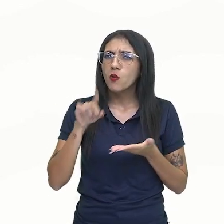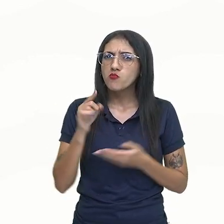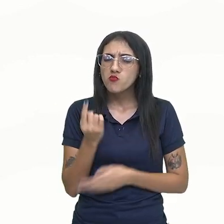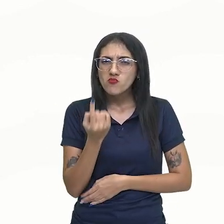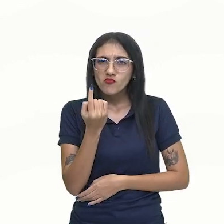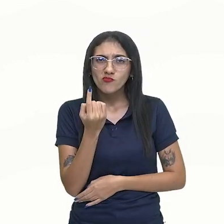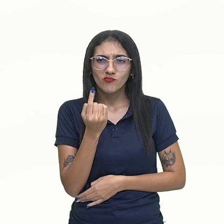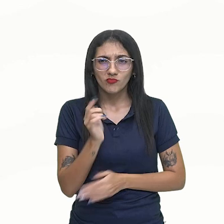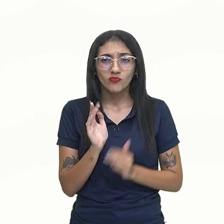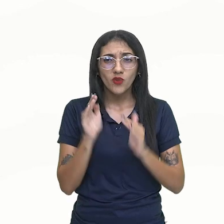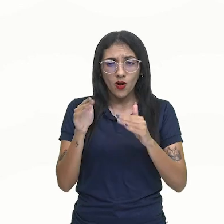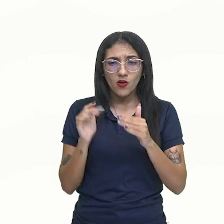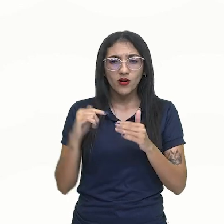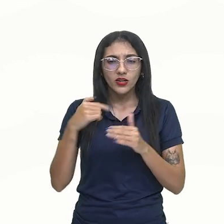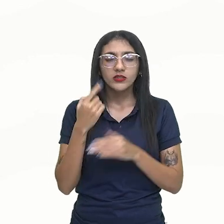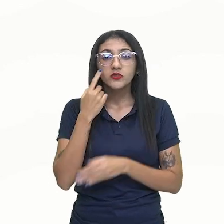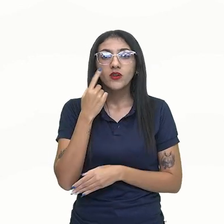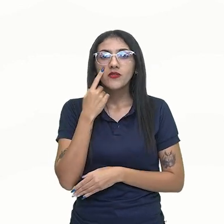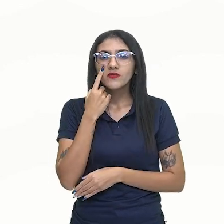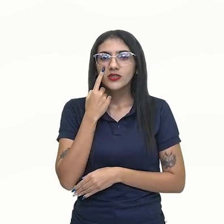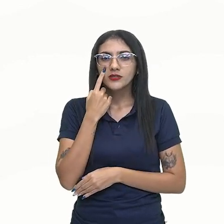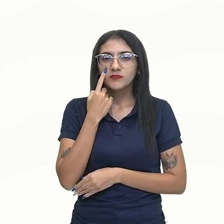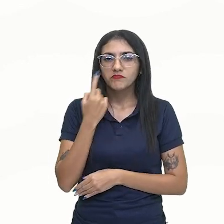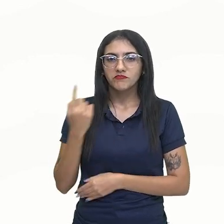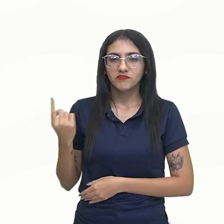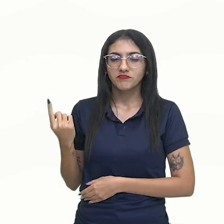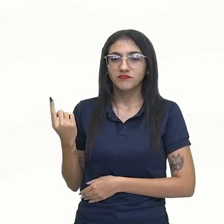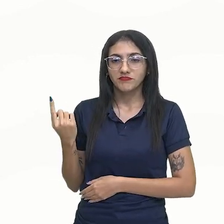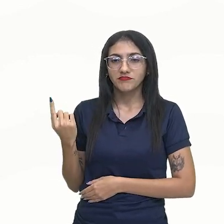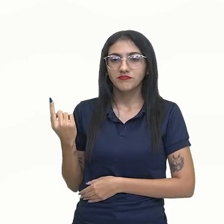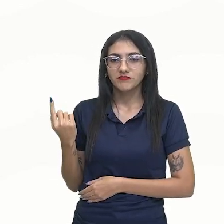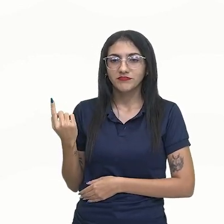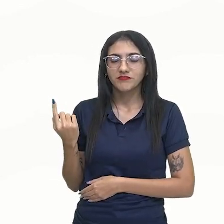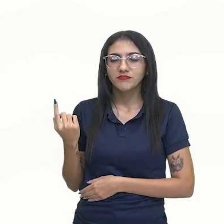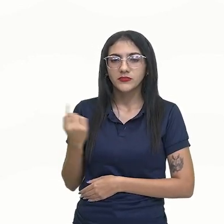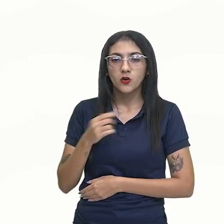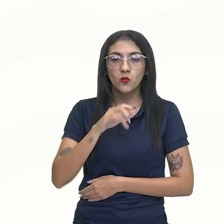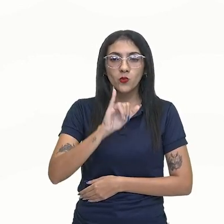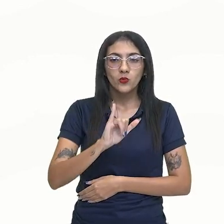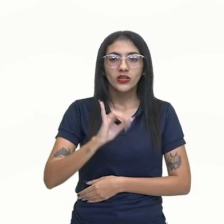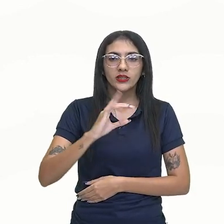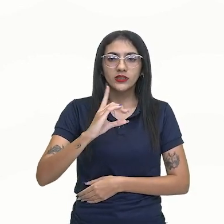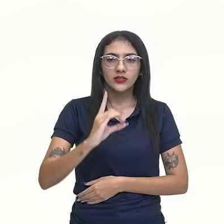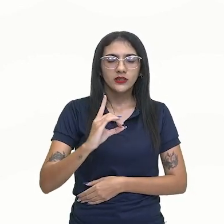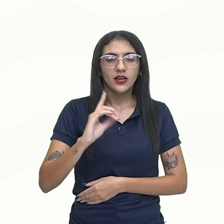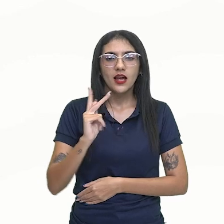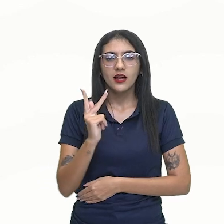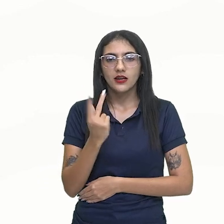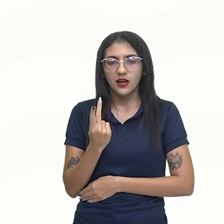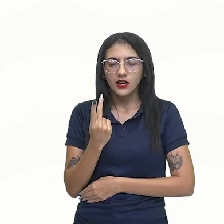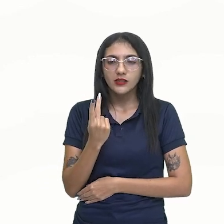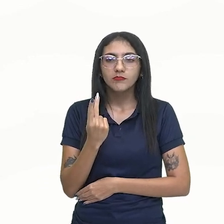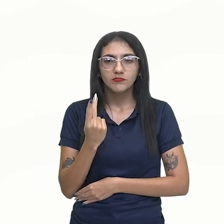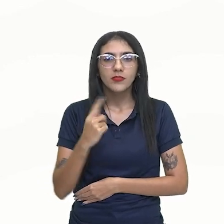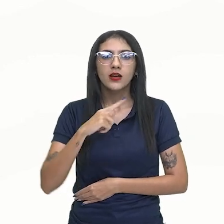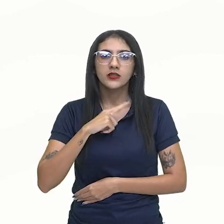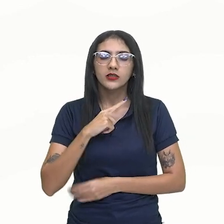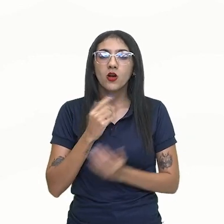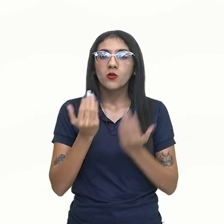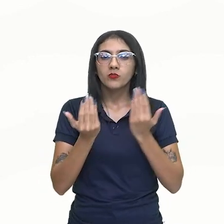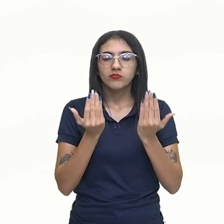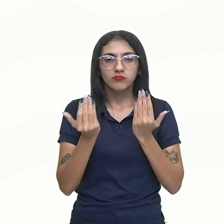vai focar a nossa aula nesses dois fatores aqui, tá? Que dividem, né, um país do outro.